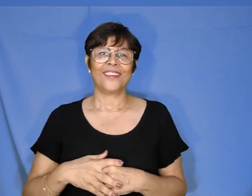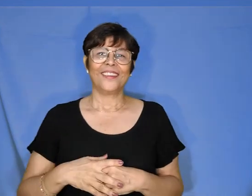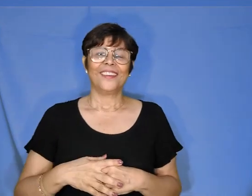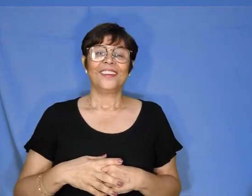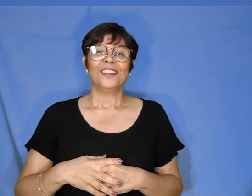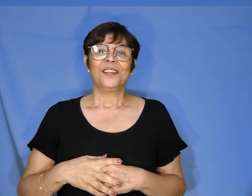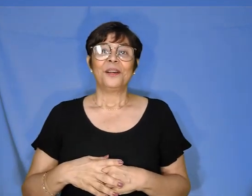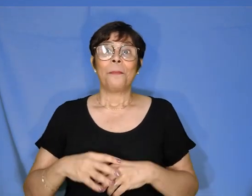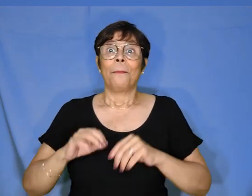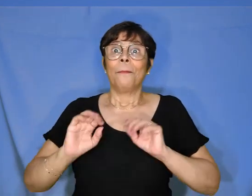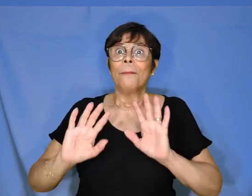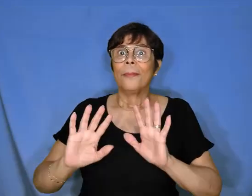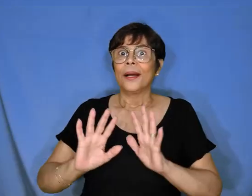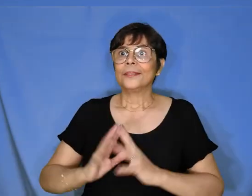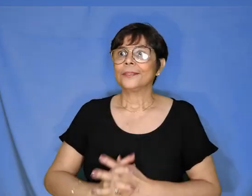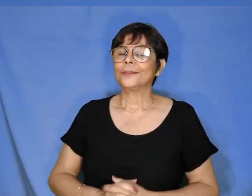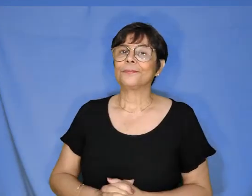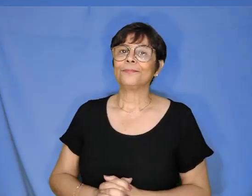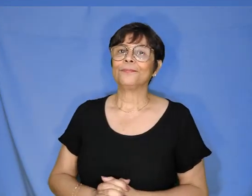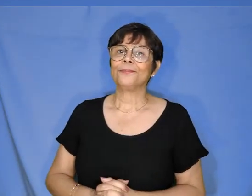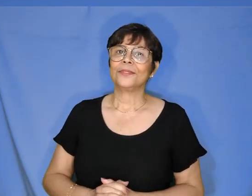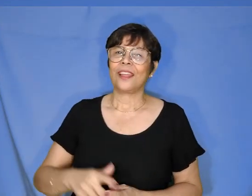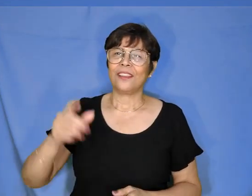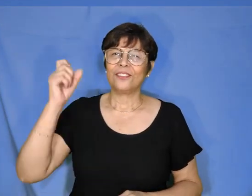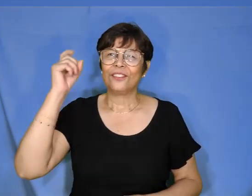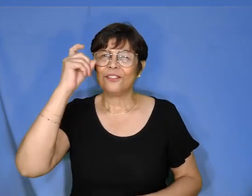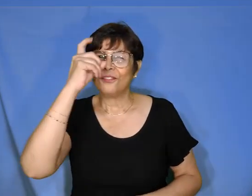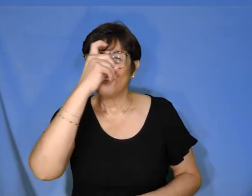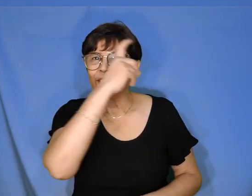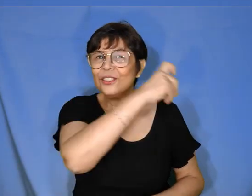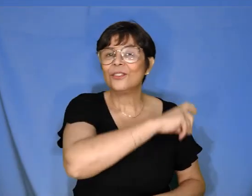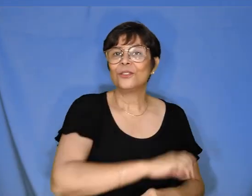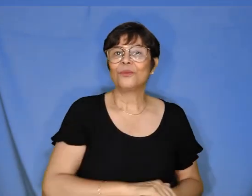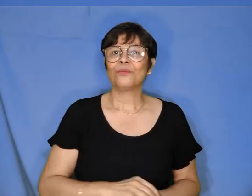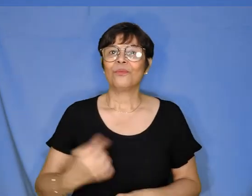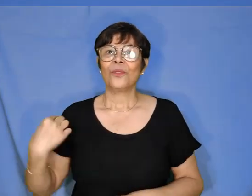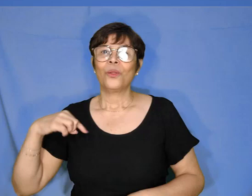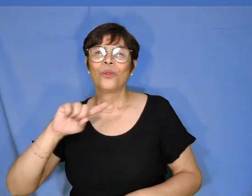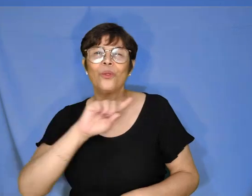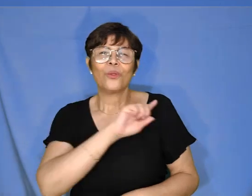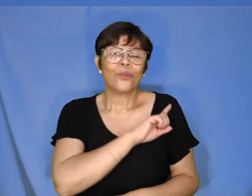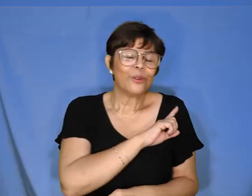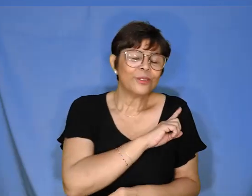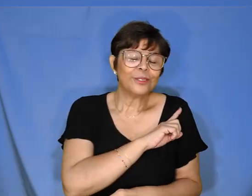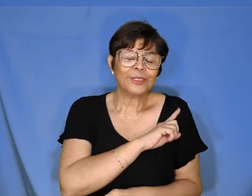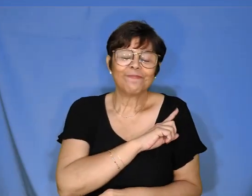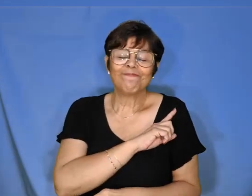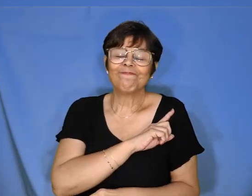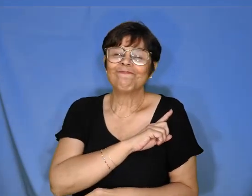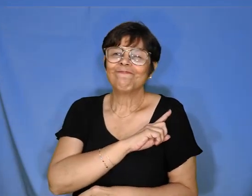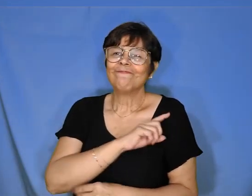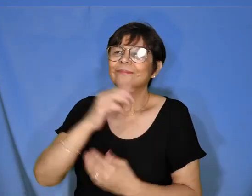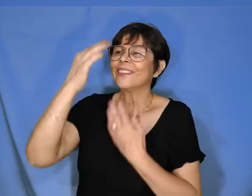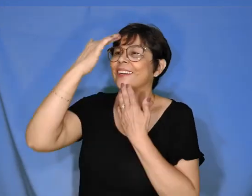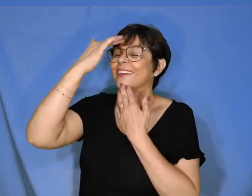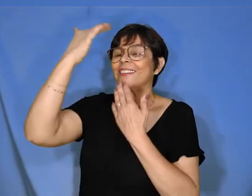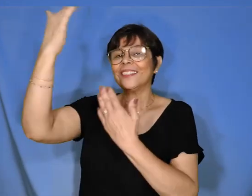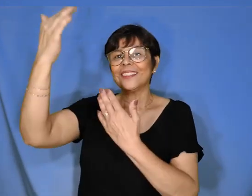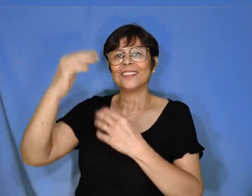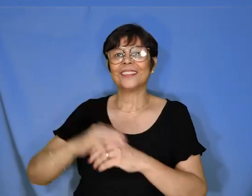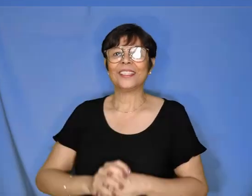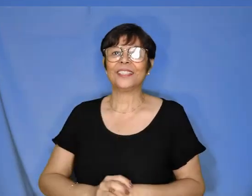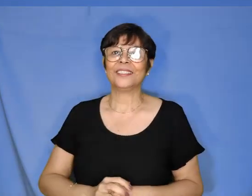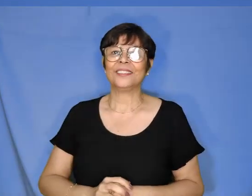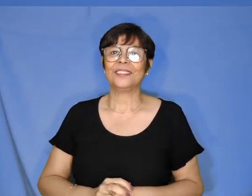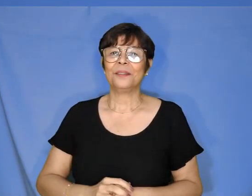estamos não só sentindo prazer, não estamos sentindo dificuldades. Não. Às vezes na dor, na falta até do prazer